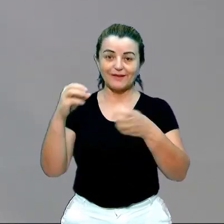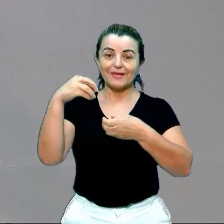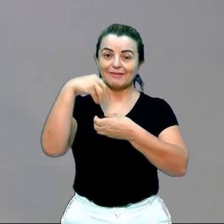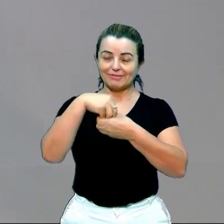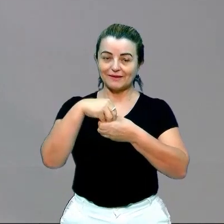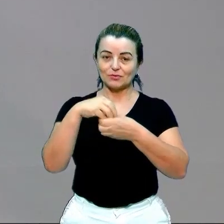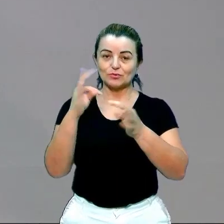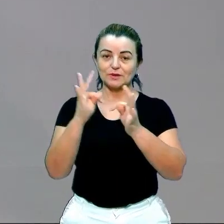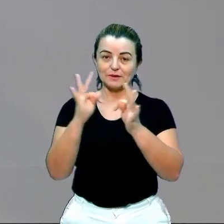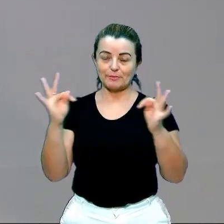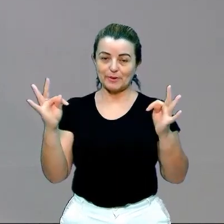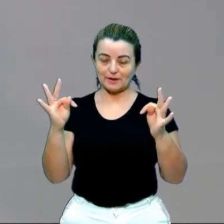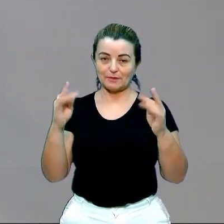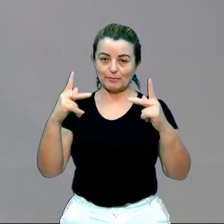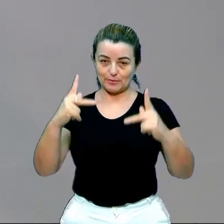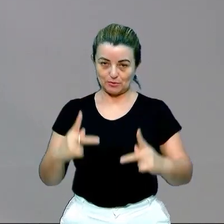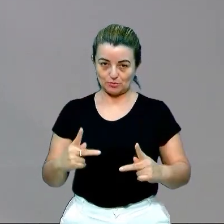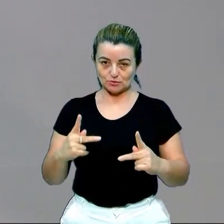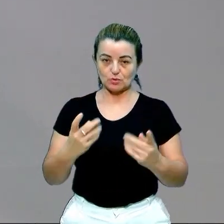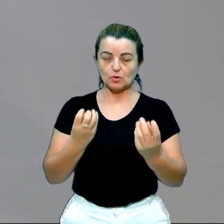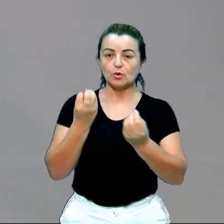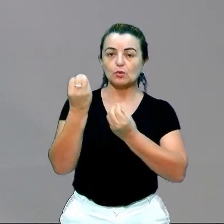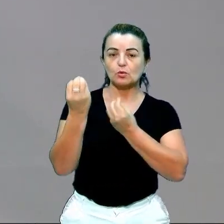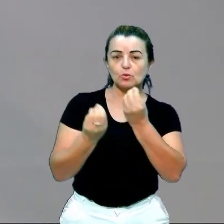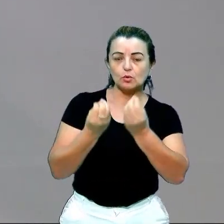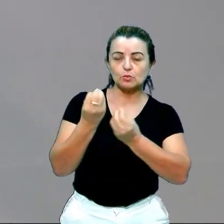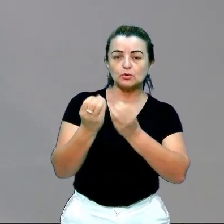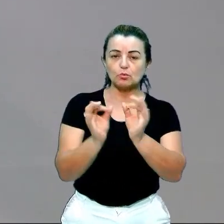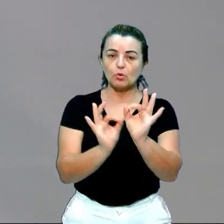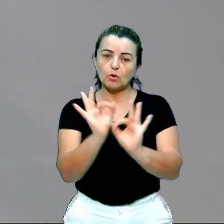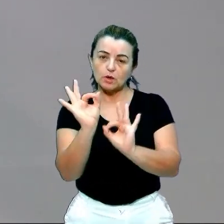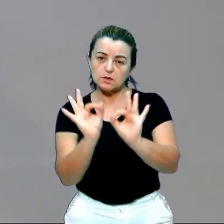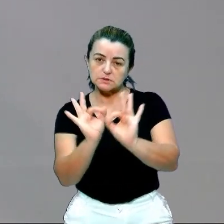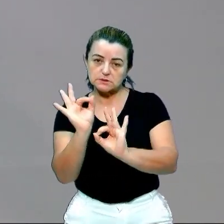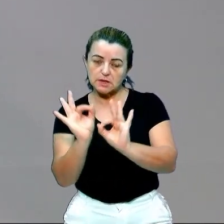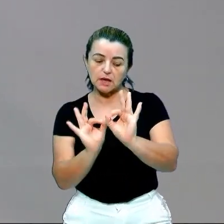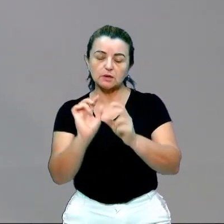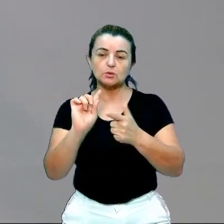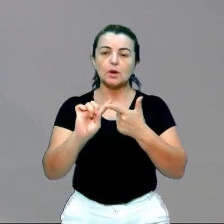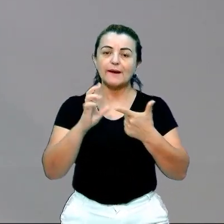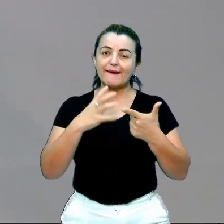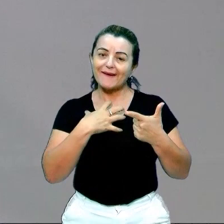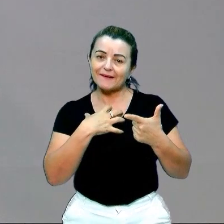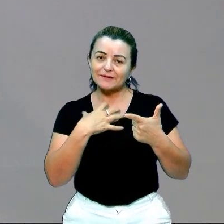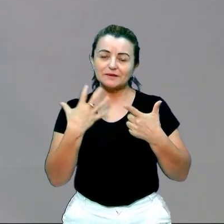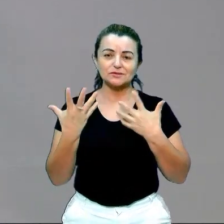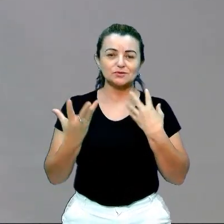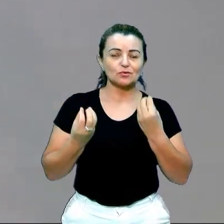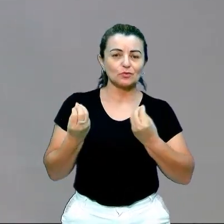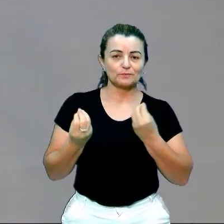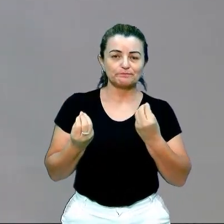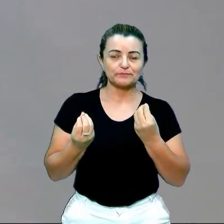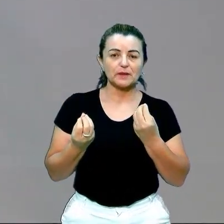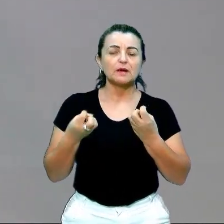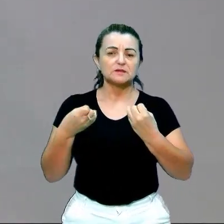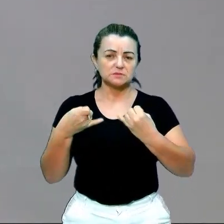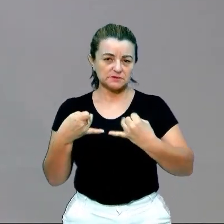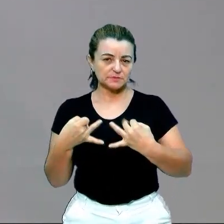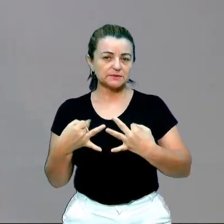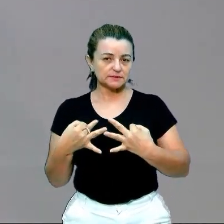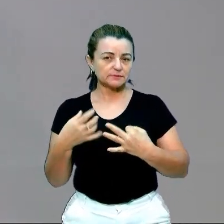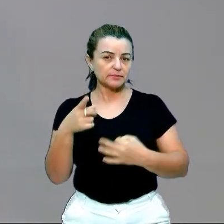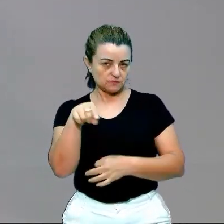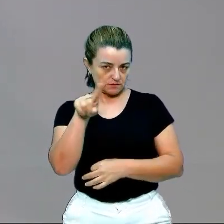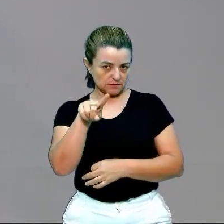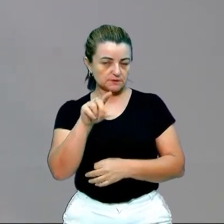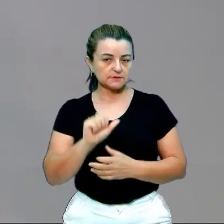estão organizados os elementos, quais suas características e como ela funciona. Eu costumo dizer para os meus alunos o